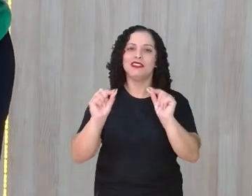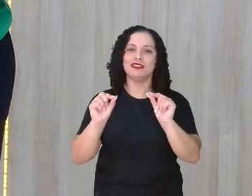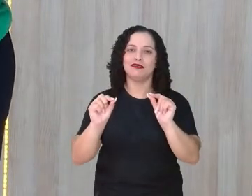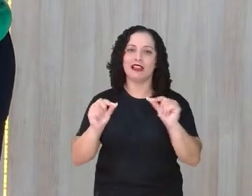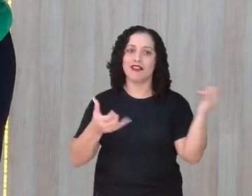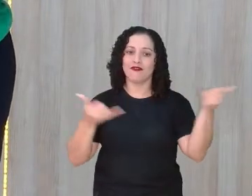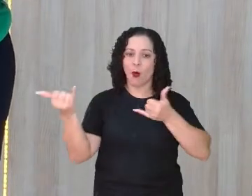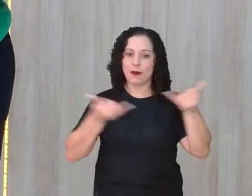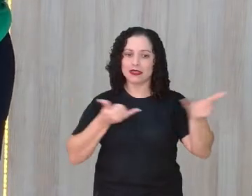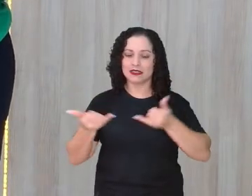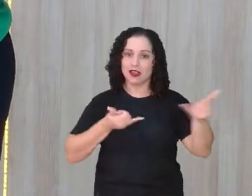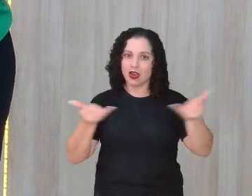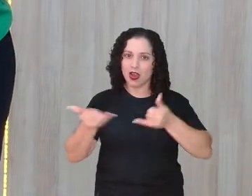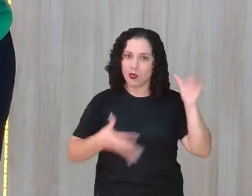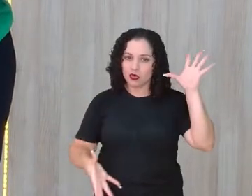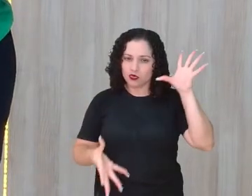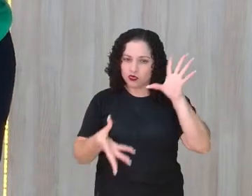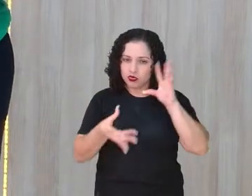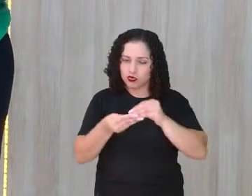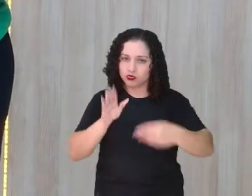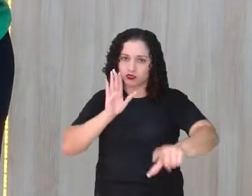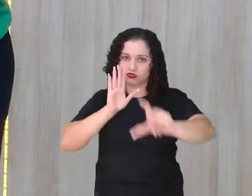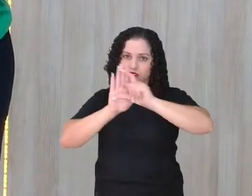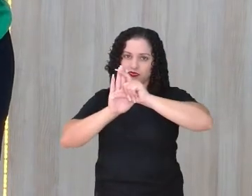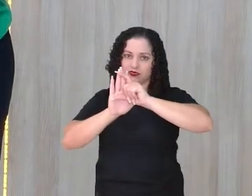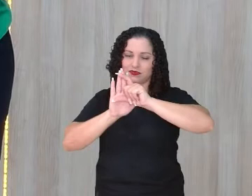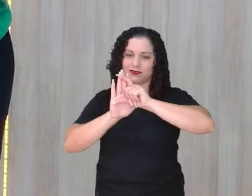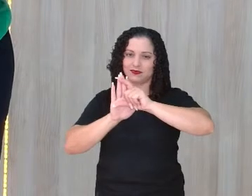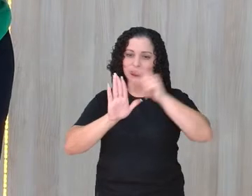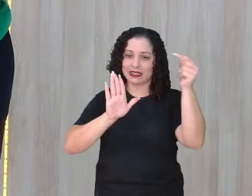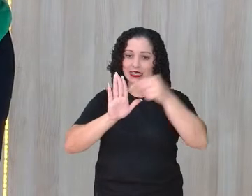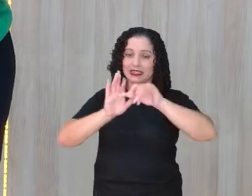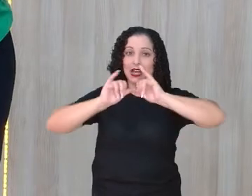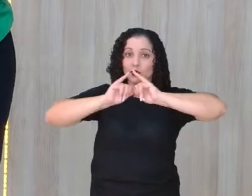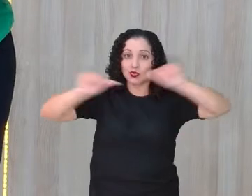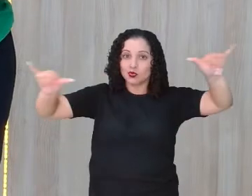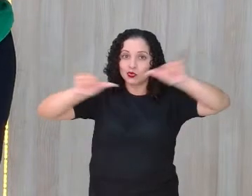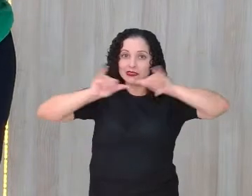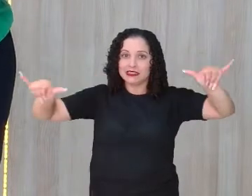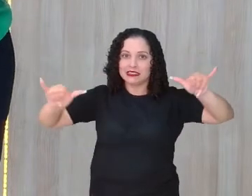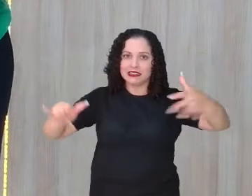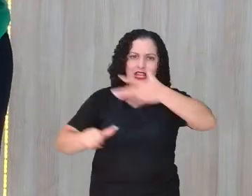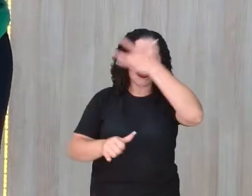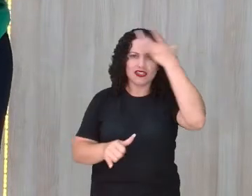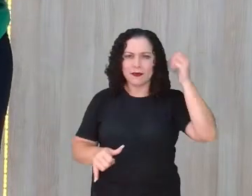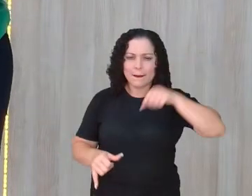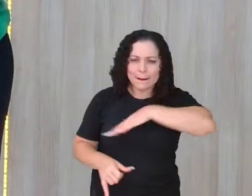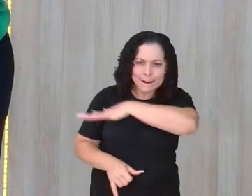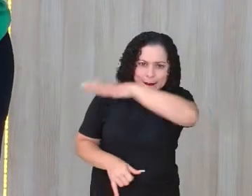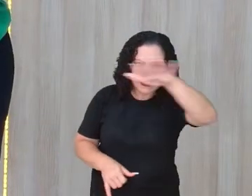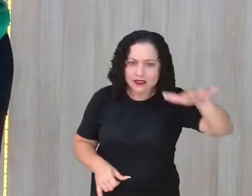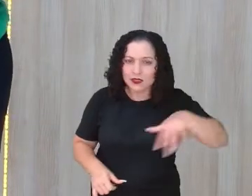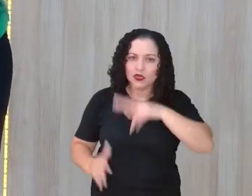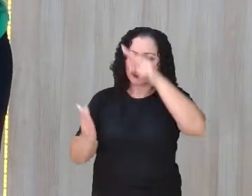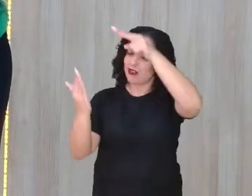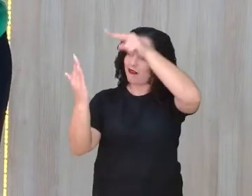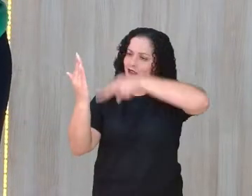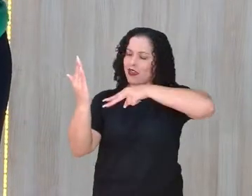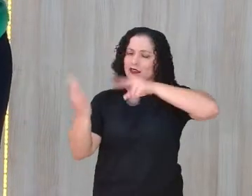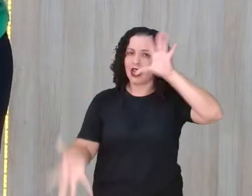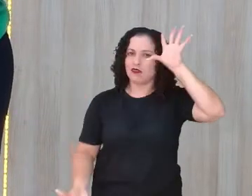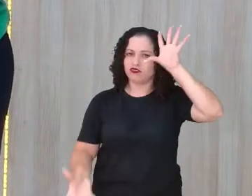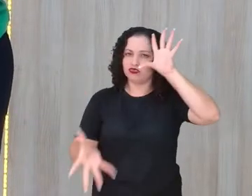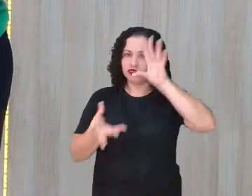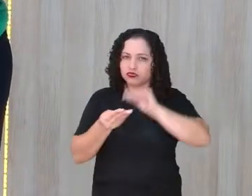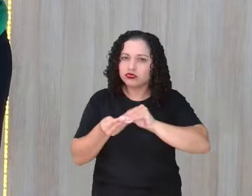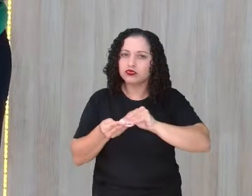colocar todas as informações necessárias para que a notícia chegue até você de uma forma objetiva,